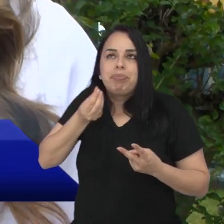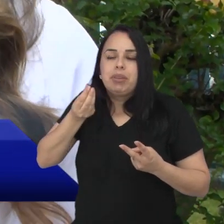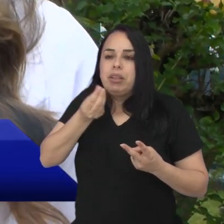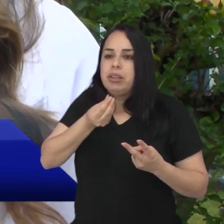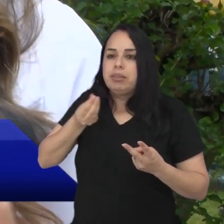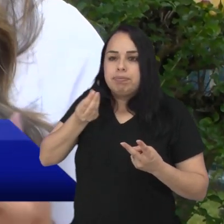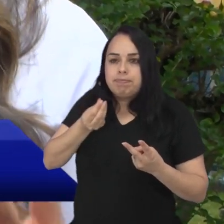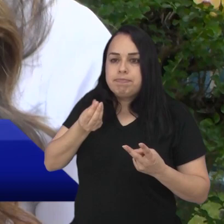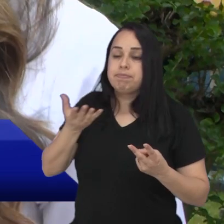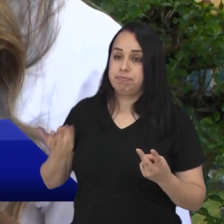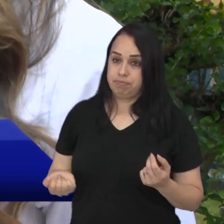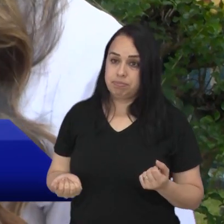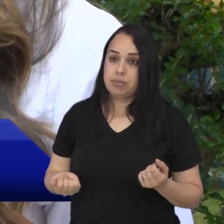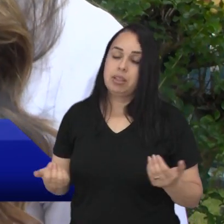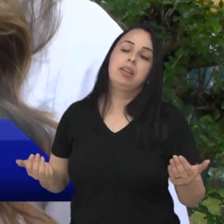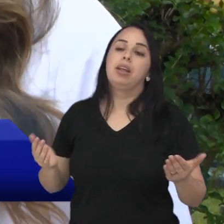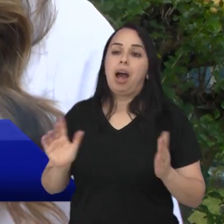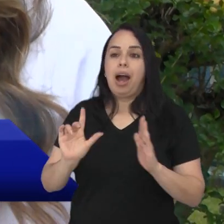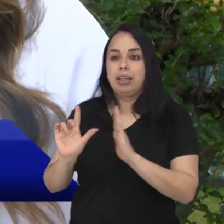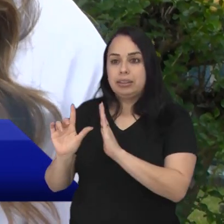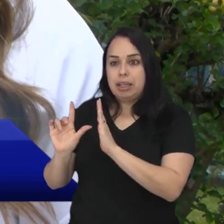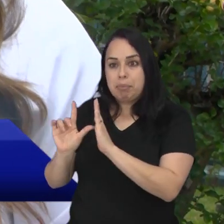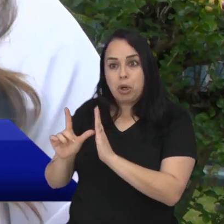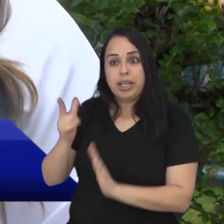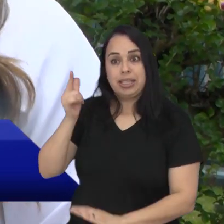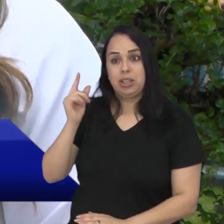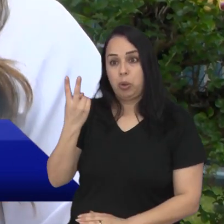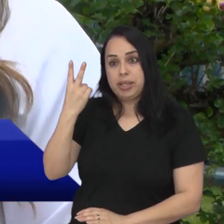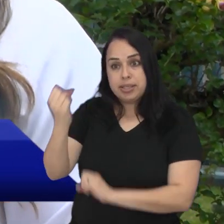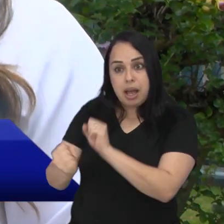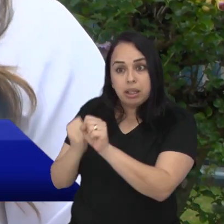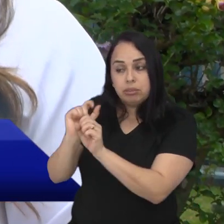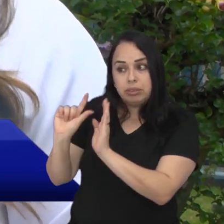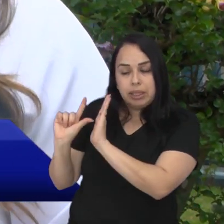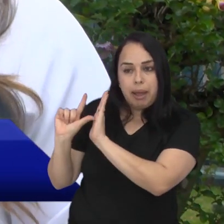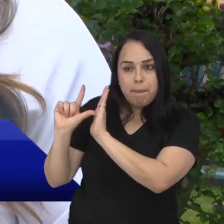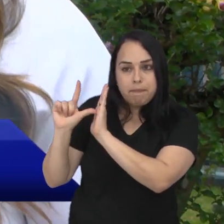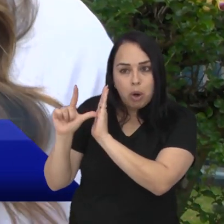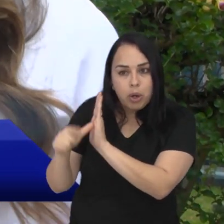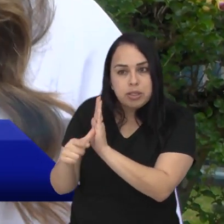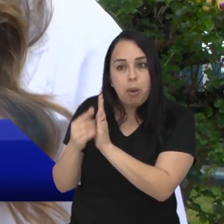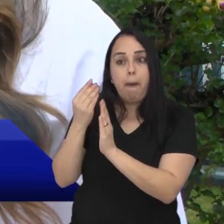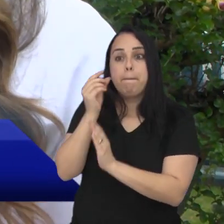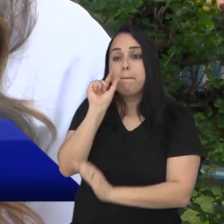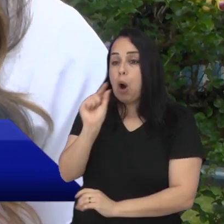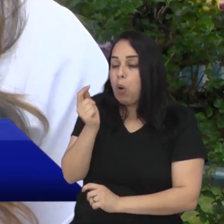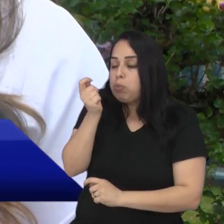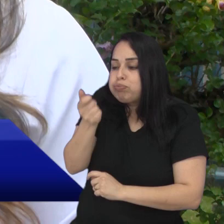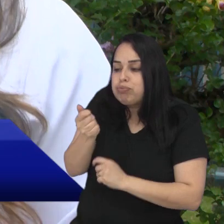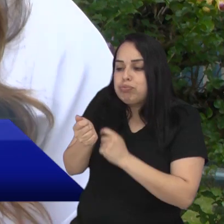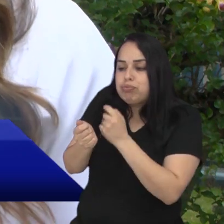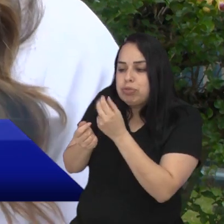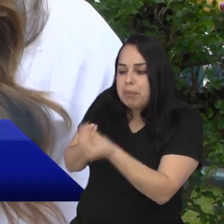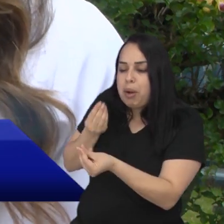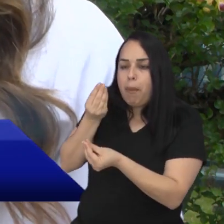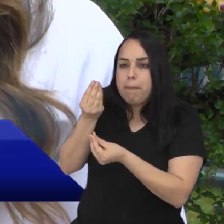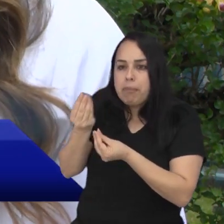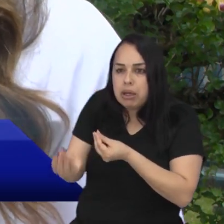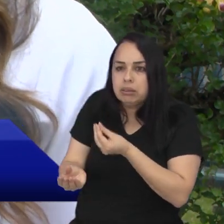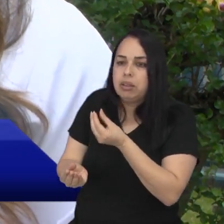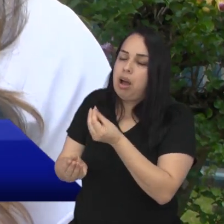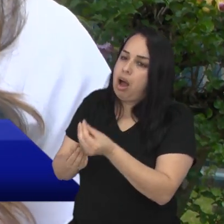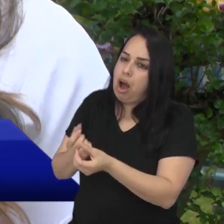novos sabores, novas consistências. A partir do 2º ano de vida, aos poucos e com moderação, a gente pode